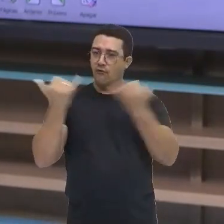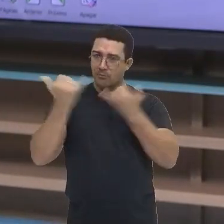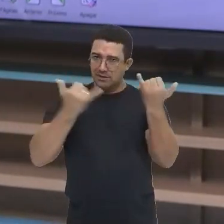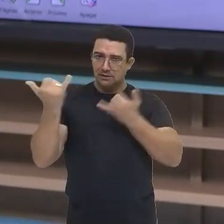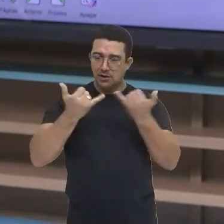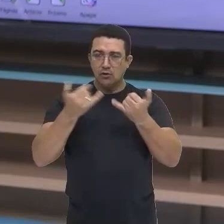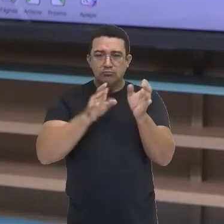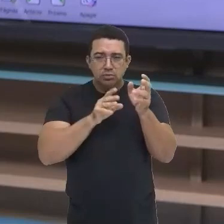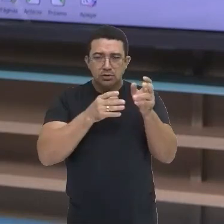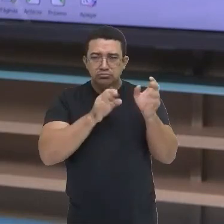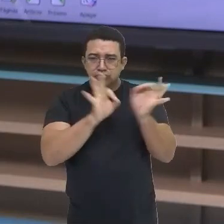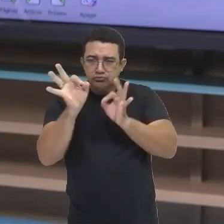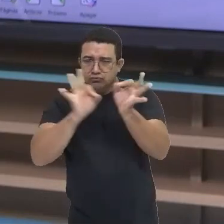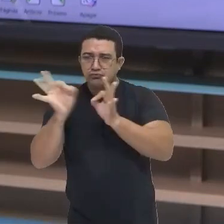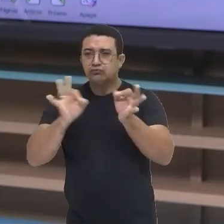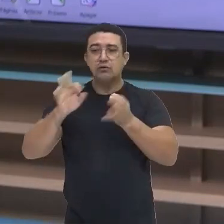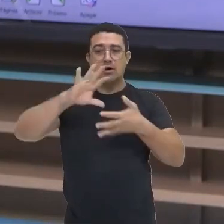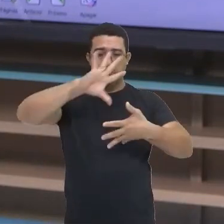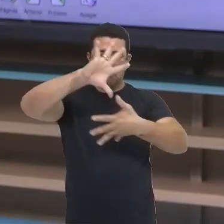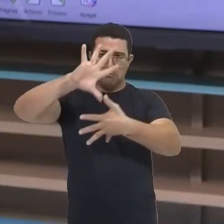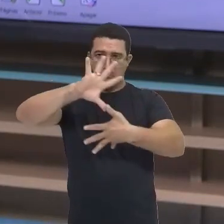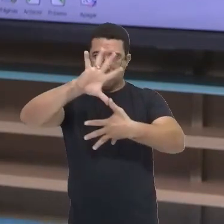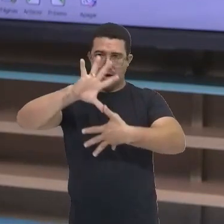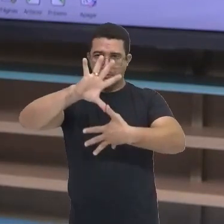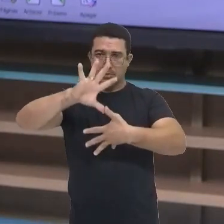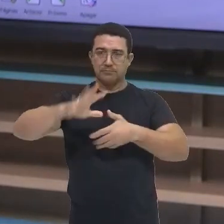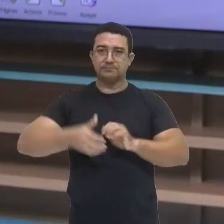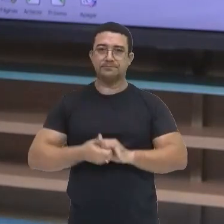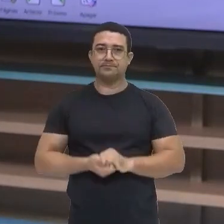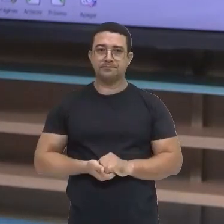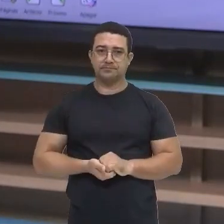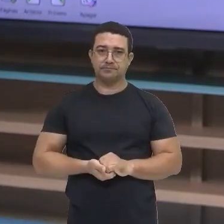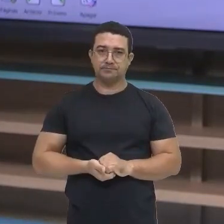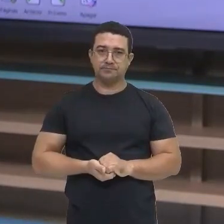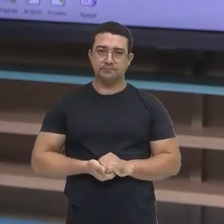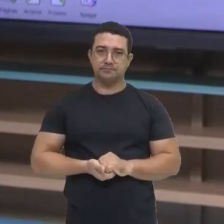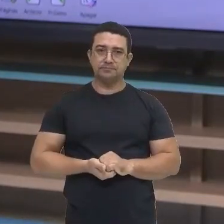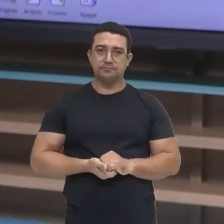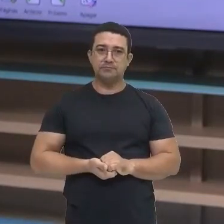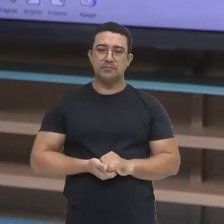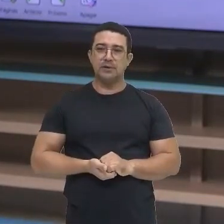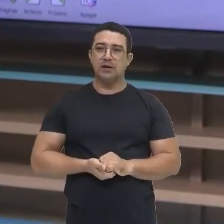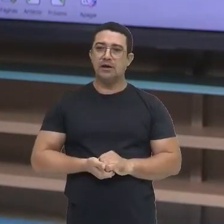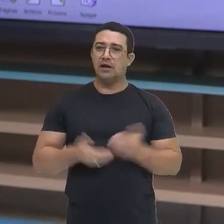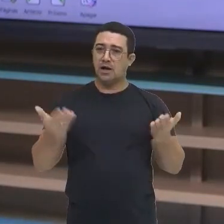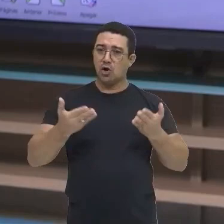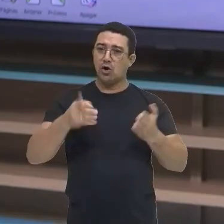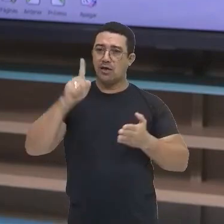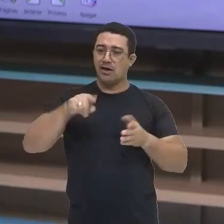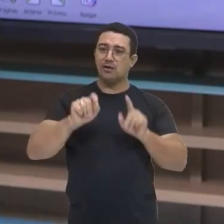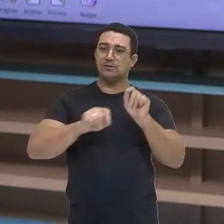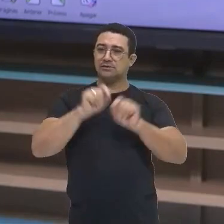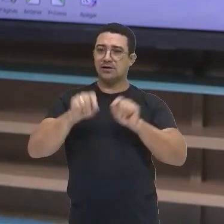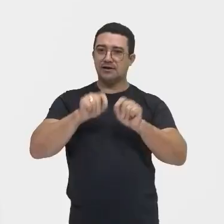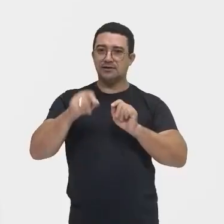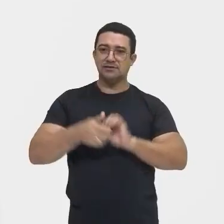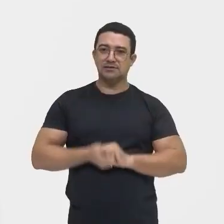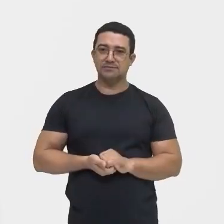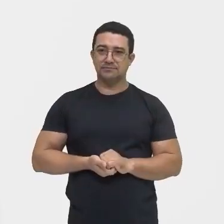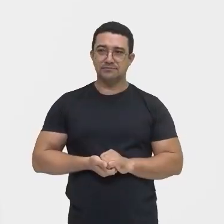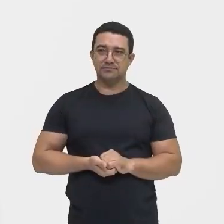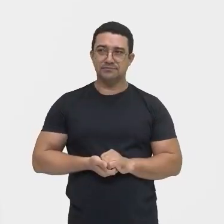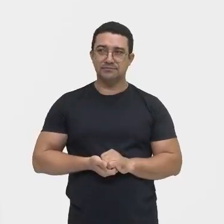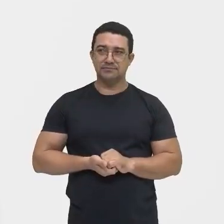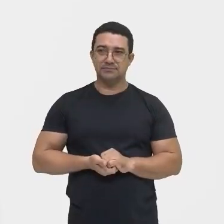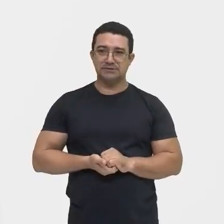aí a gente chega no último elemento, mas não menos importante, que é a escala, tá